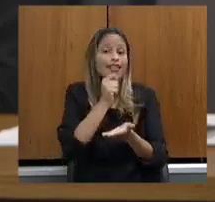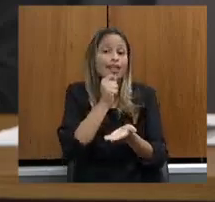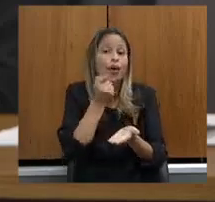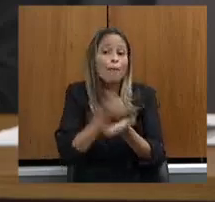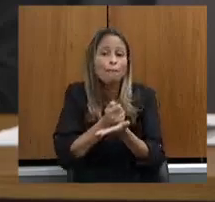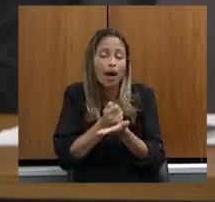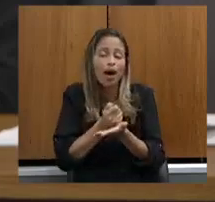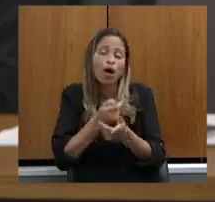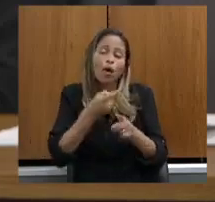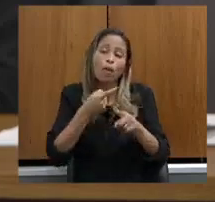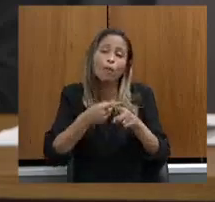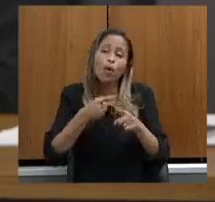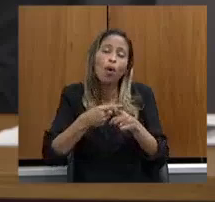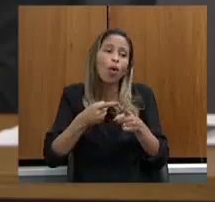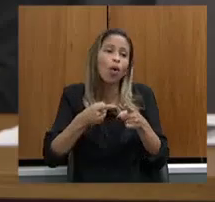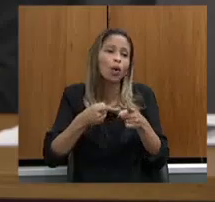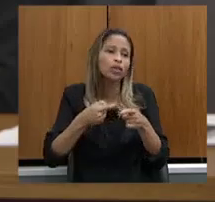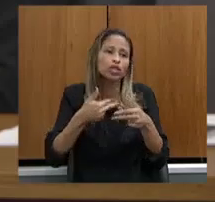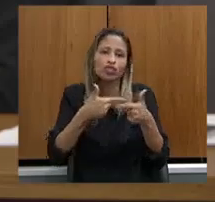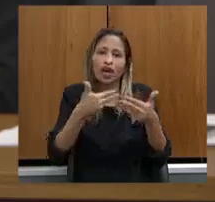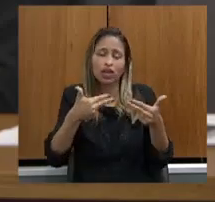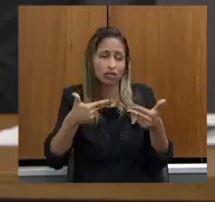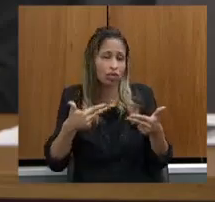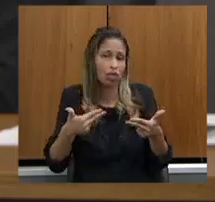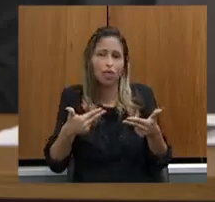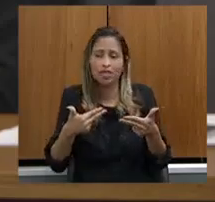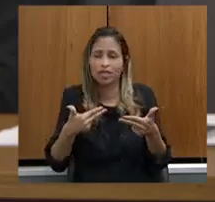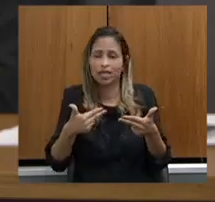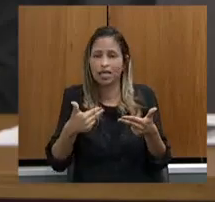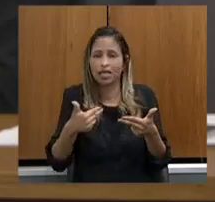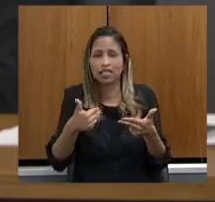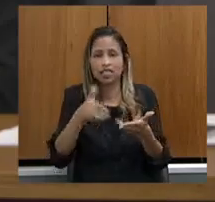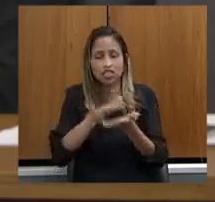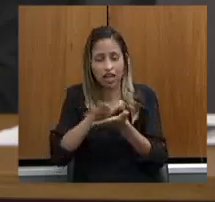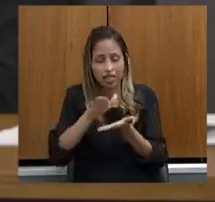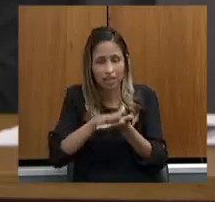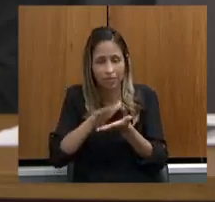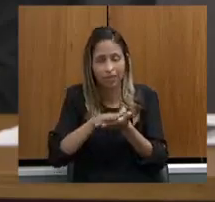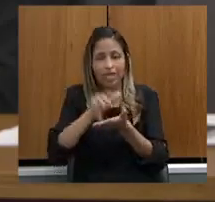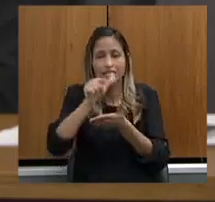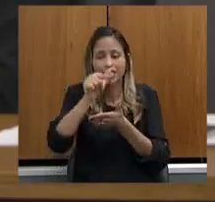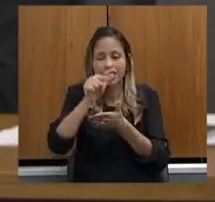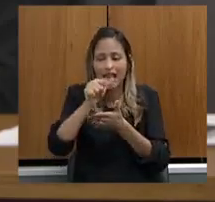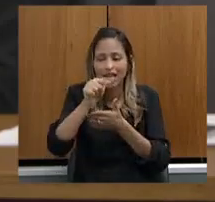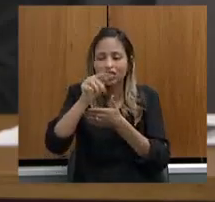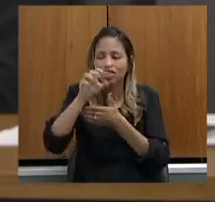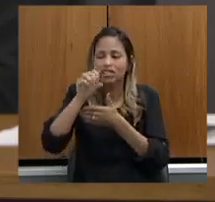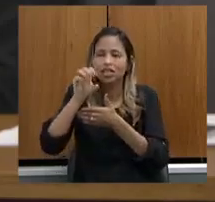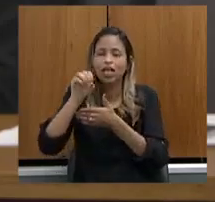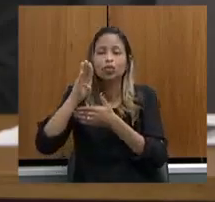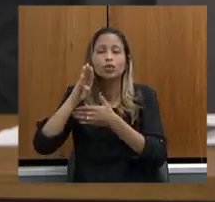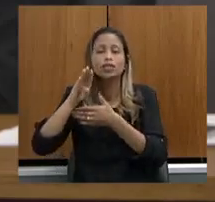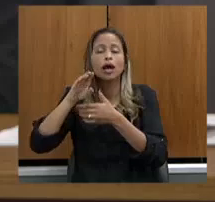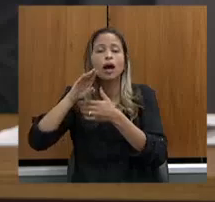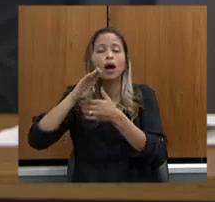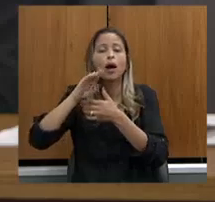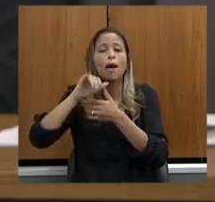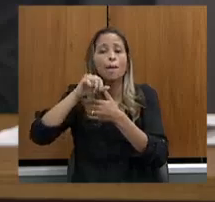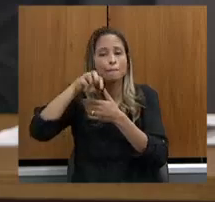Por conta dos trâmites naturais de execução da despesa 776 milhões